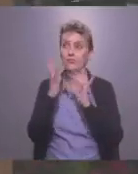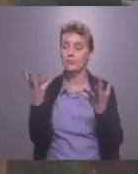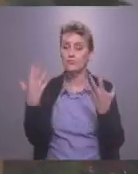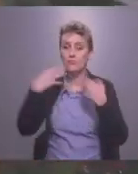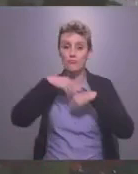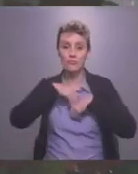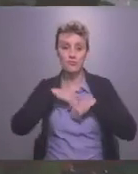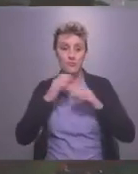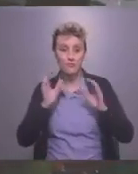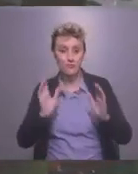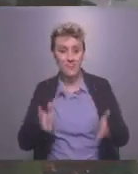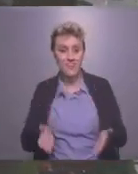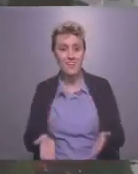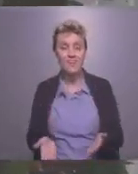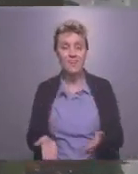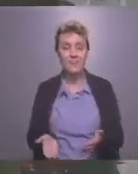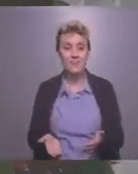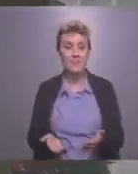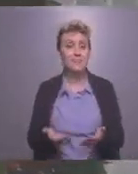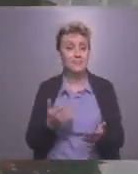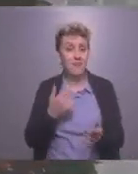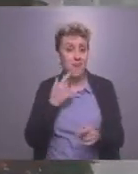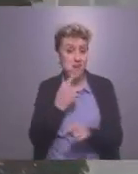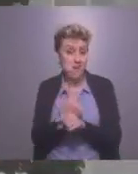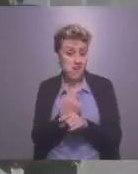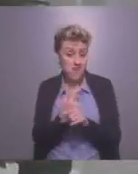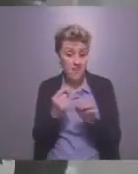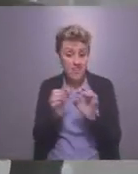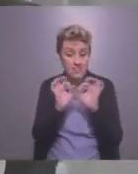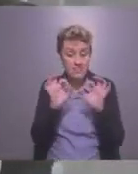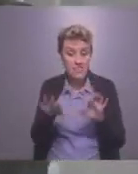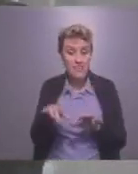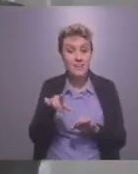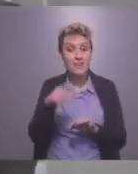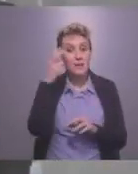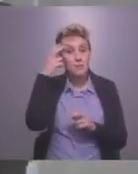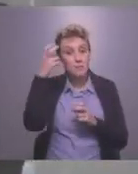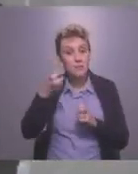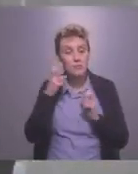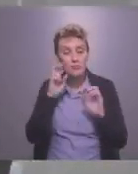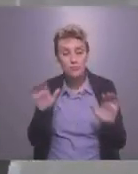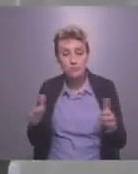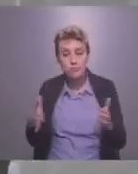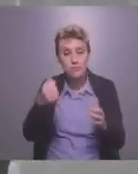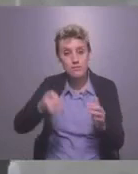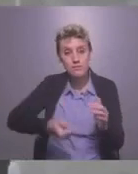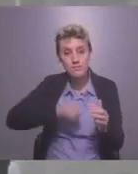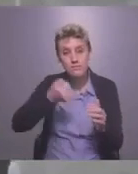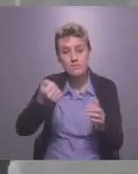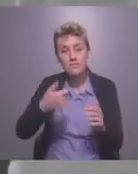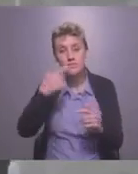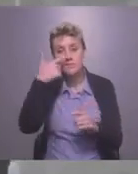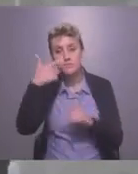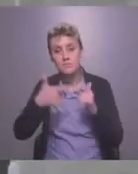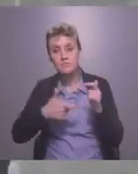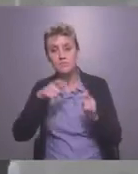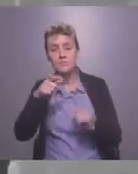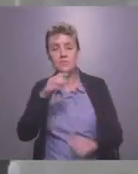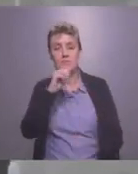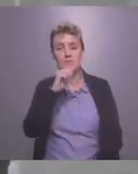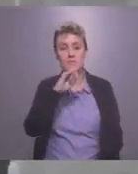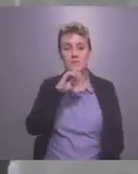é a mesma alegria que sentiram os pastores os magos,